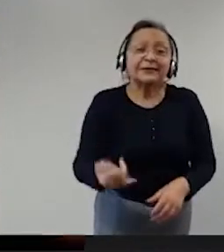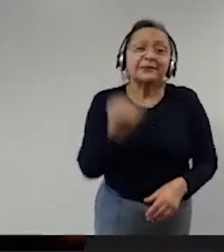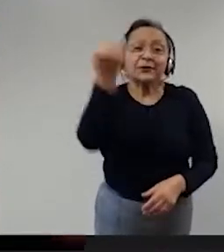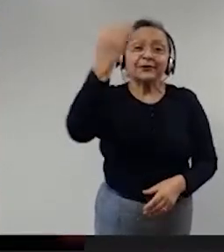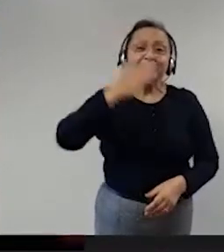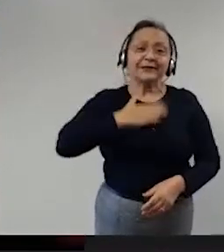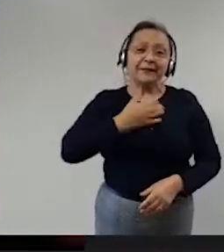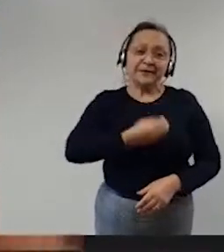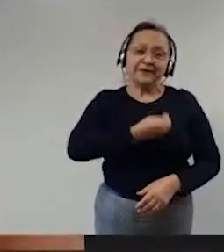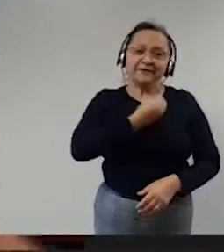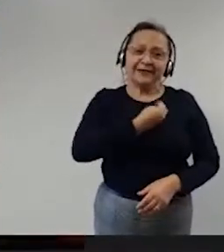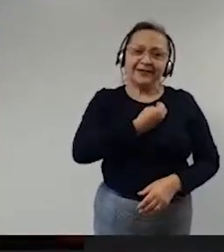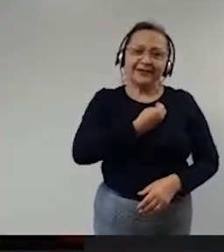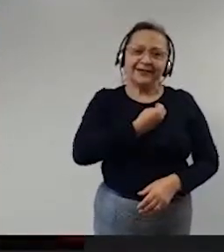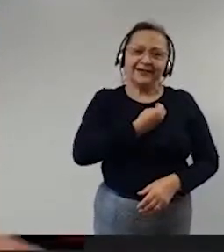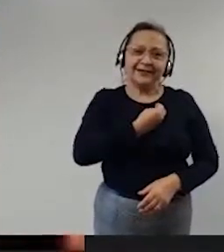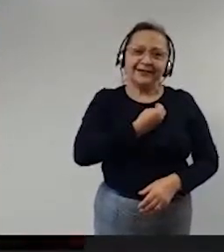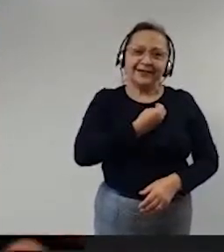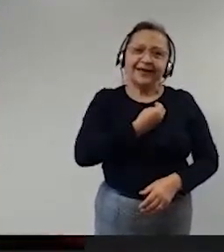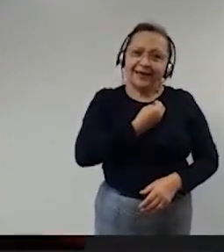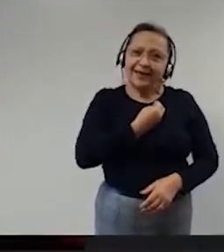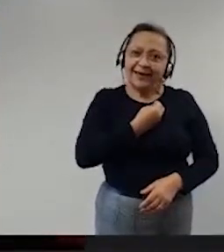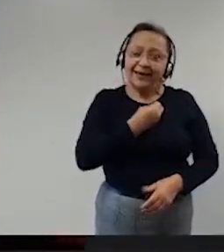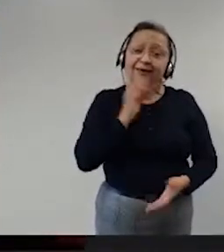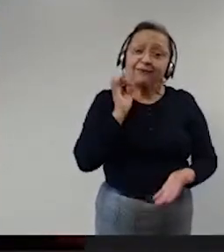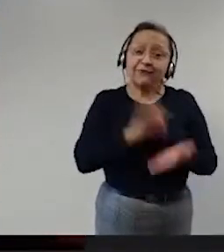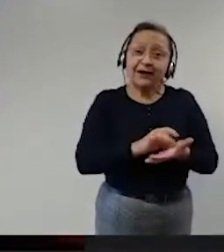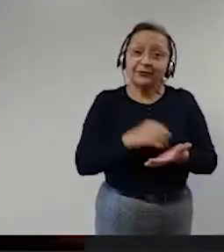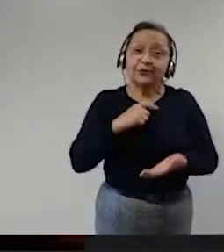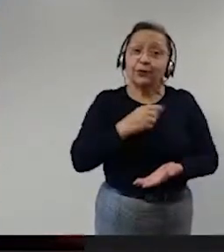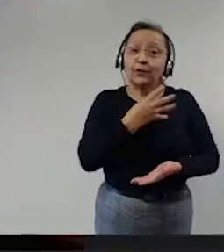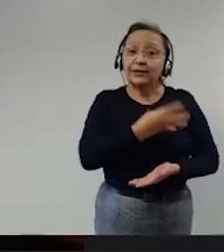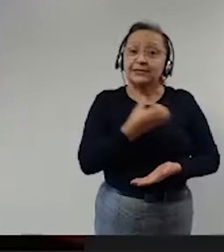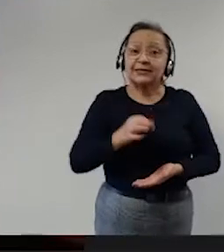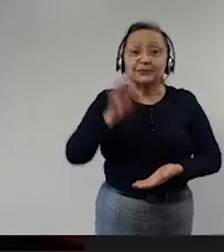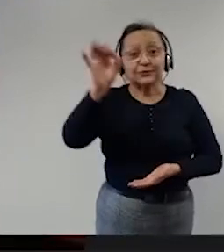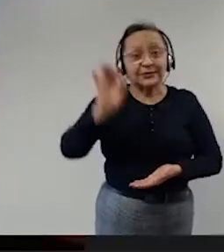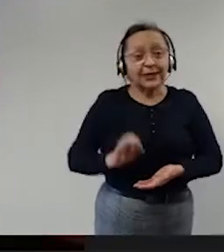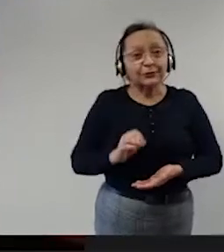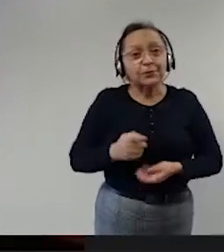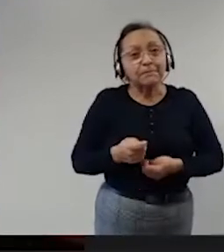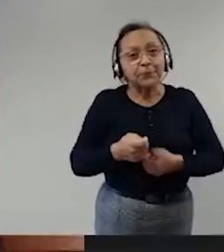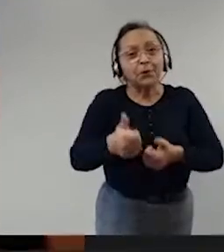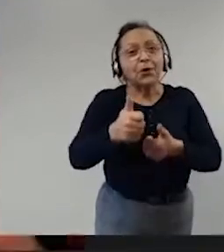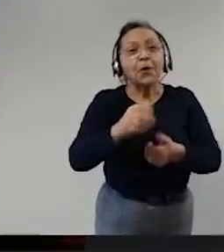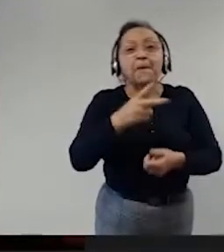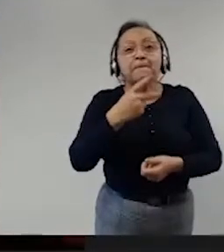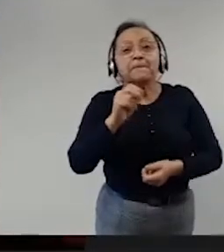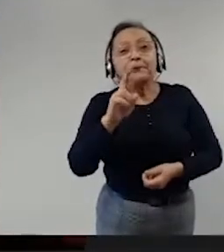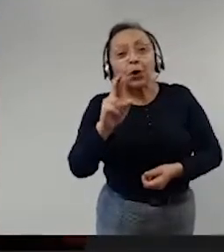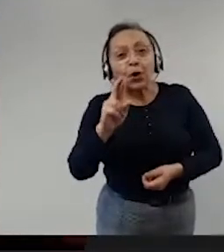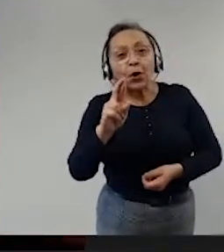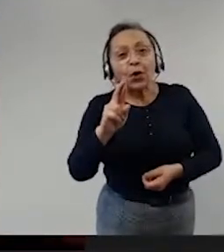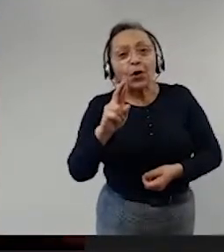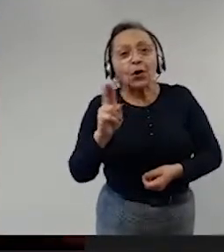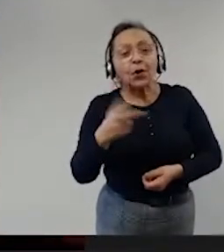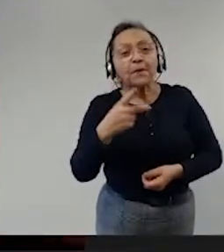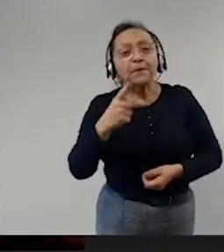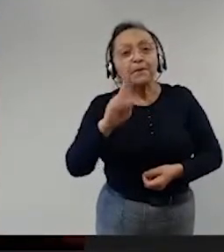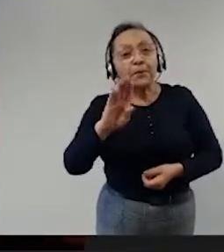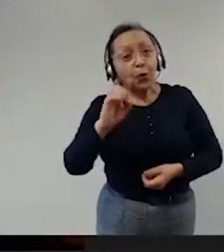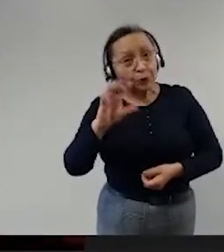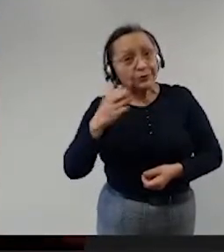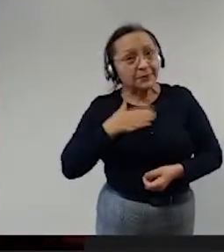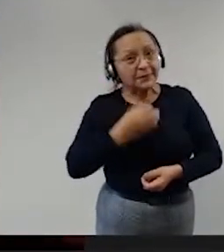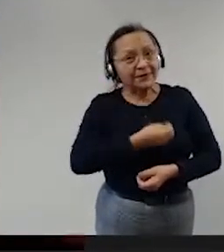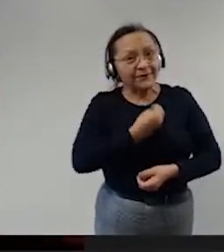isso não sai na mídia, mas é um fato. Acho que a importância do advogado, como a Silvia bem disse, está inserido no contexto que nós vivemos,